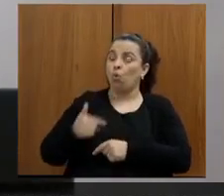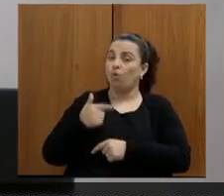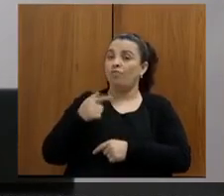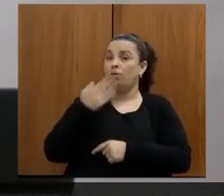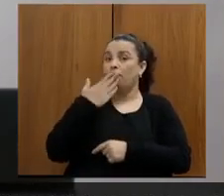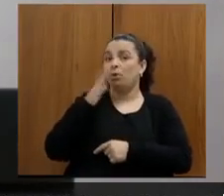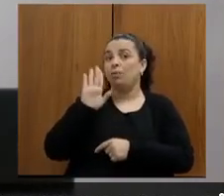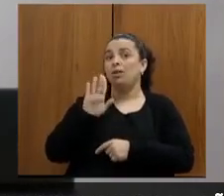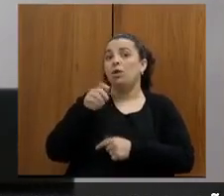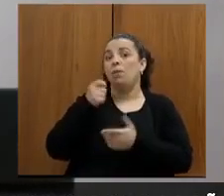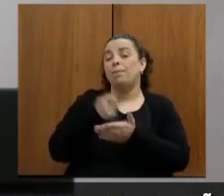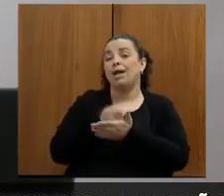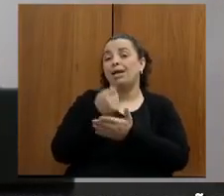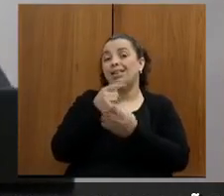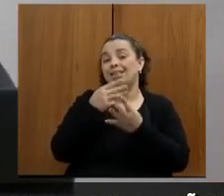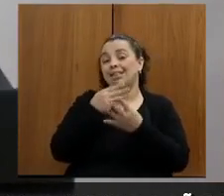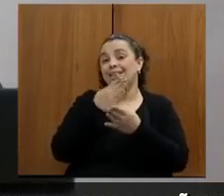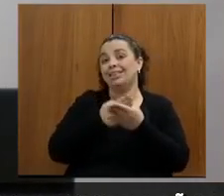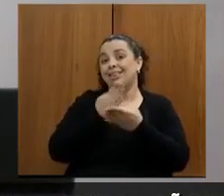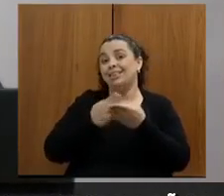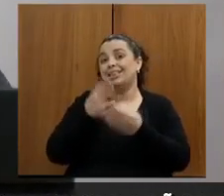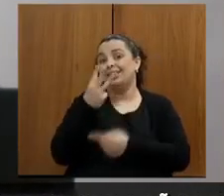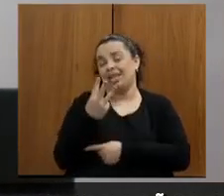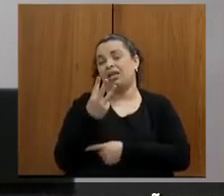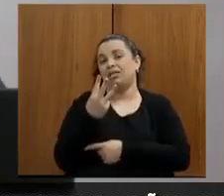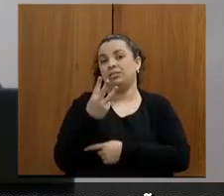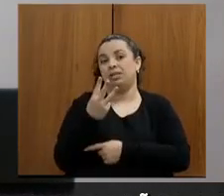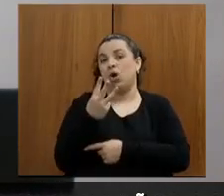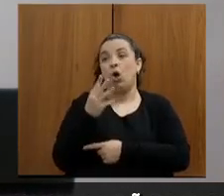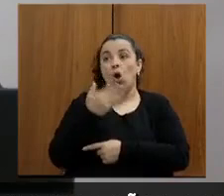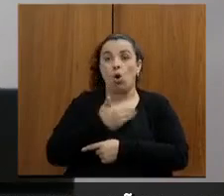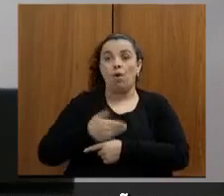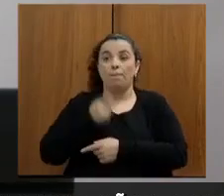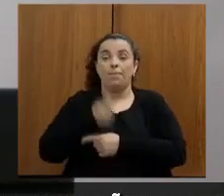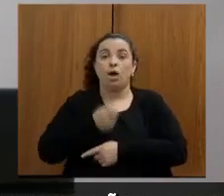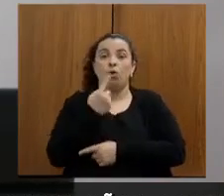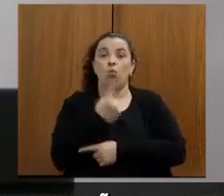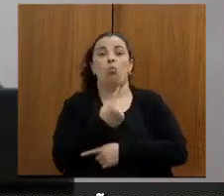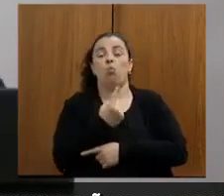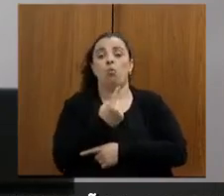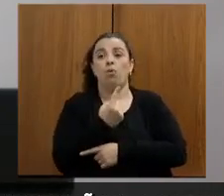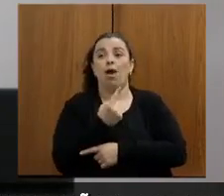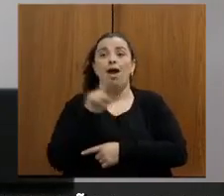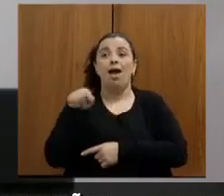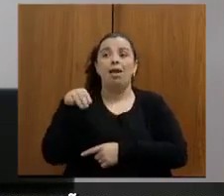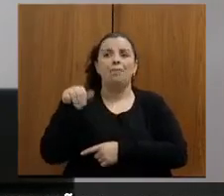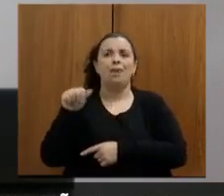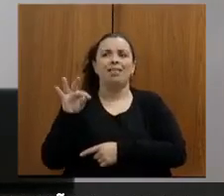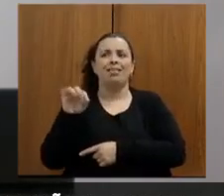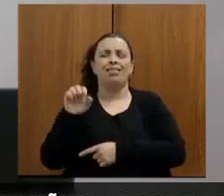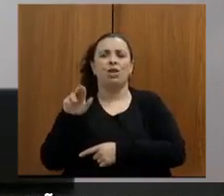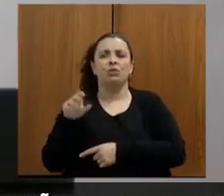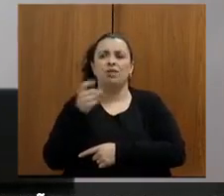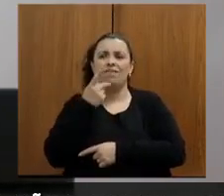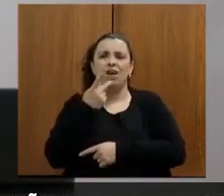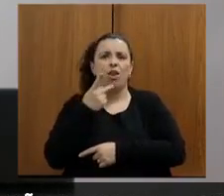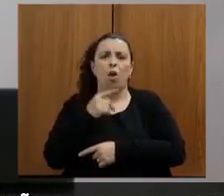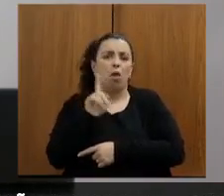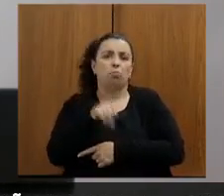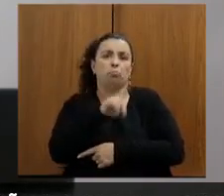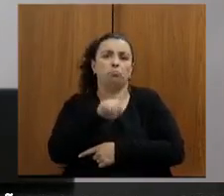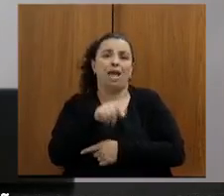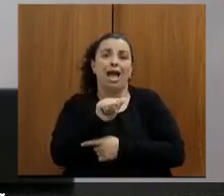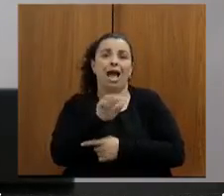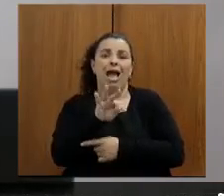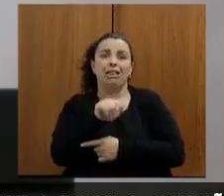governo pagou uma e simplesmente o seu Mateus Simões diz que a ata não vale mais nada que o documento Assinado por dois